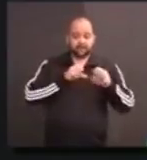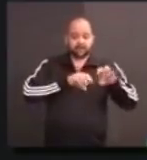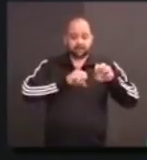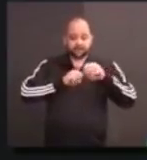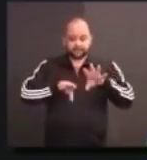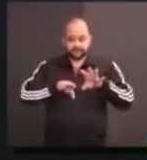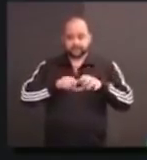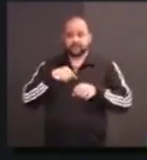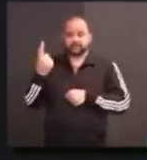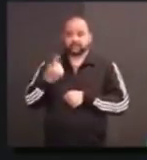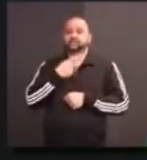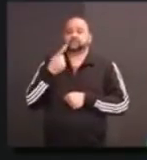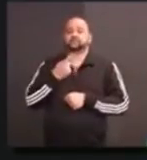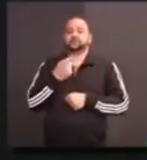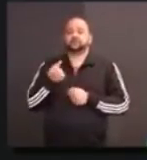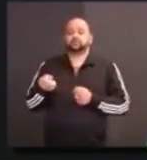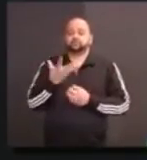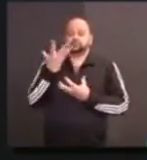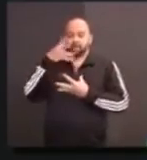nossa renovação.